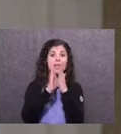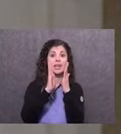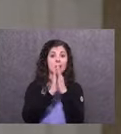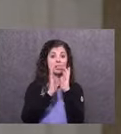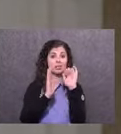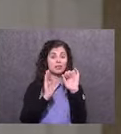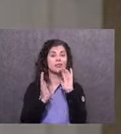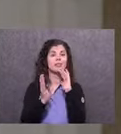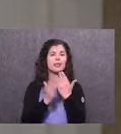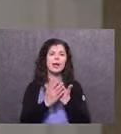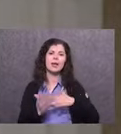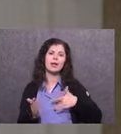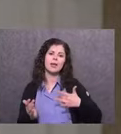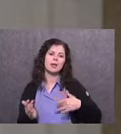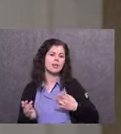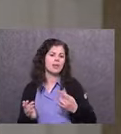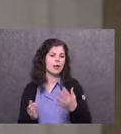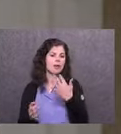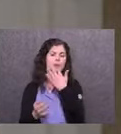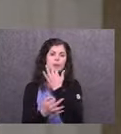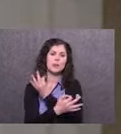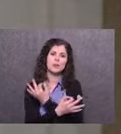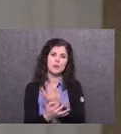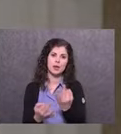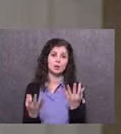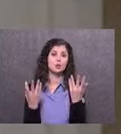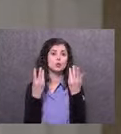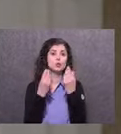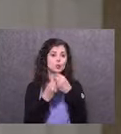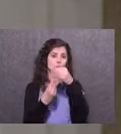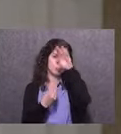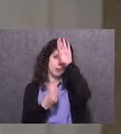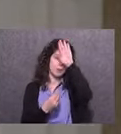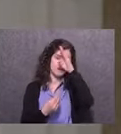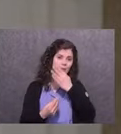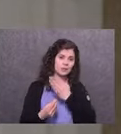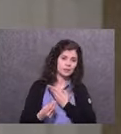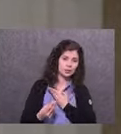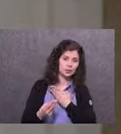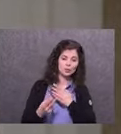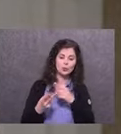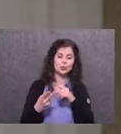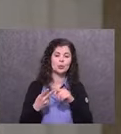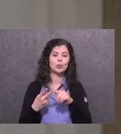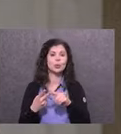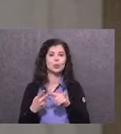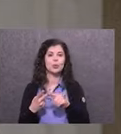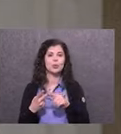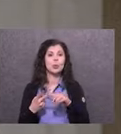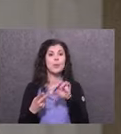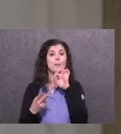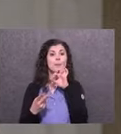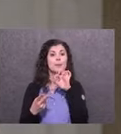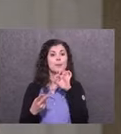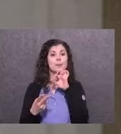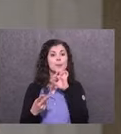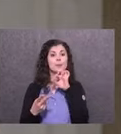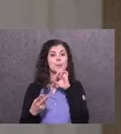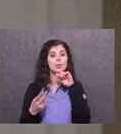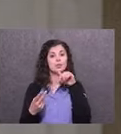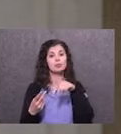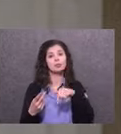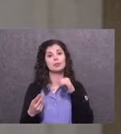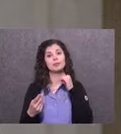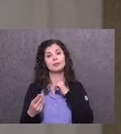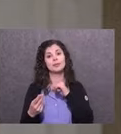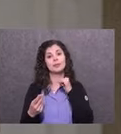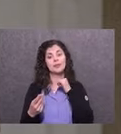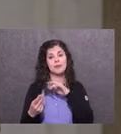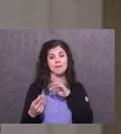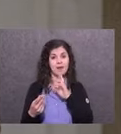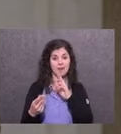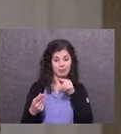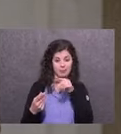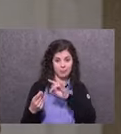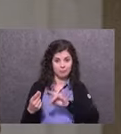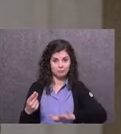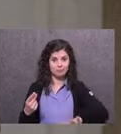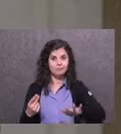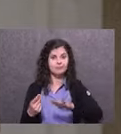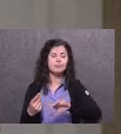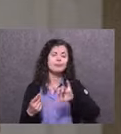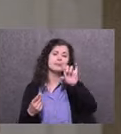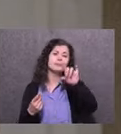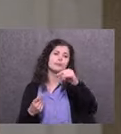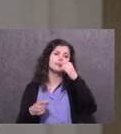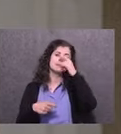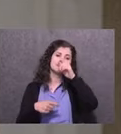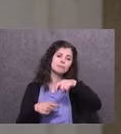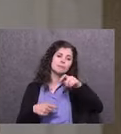caridade, em comunhão com o Papa Francisco, o nosso Bispo António e todos aqueles que